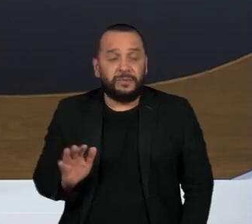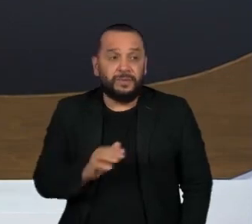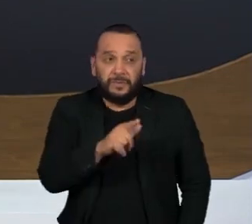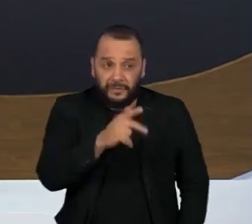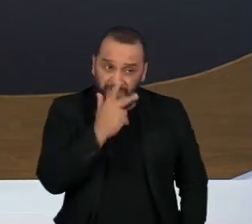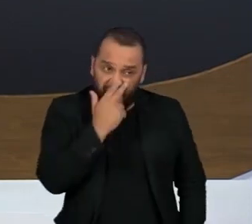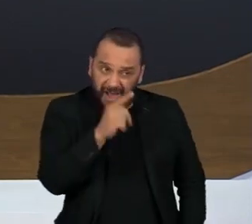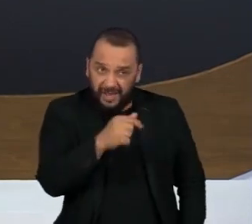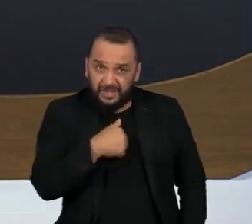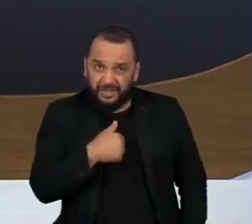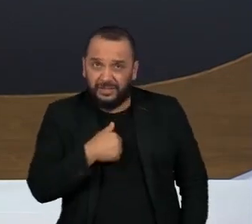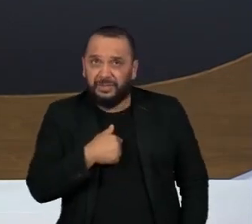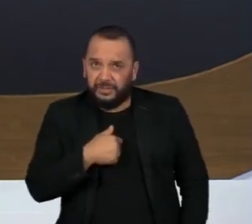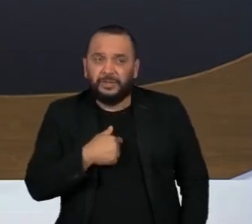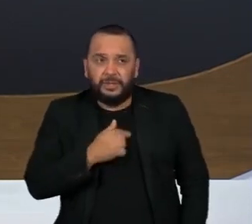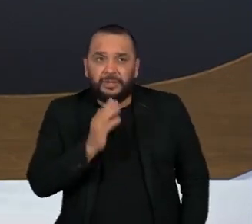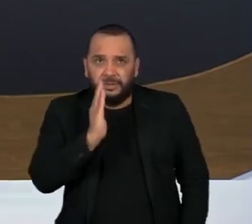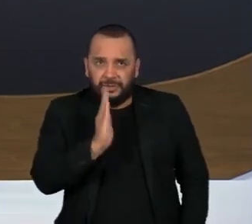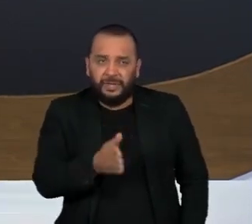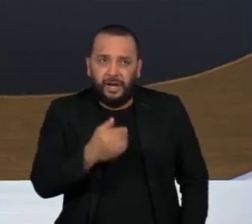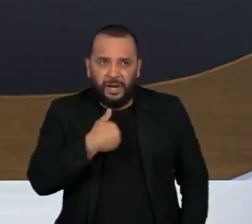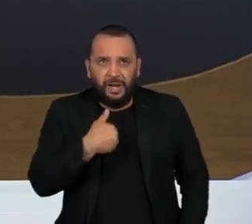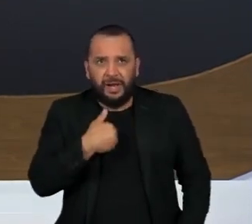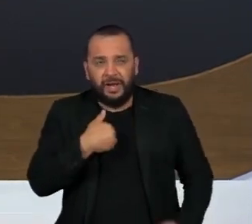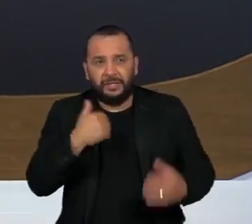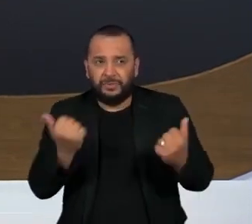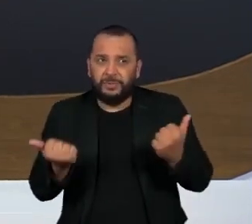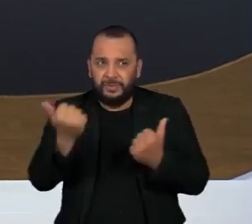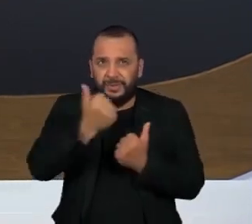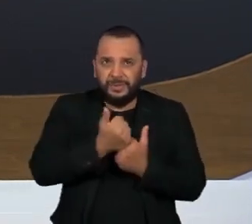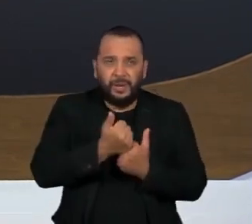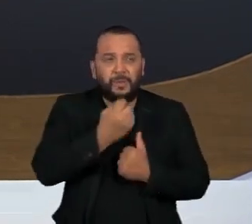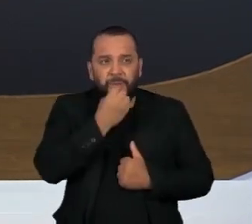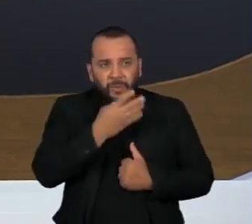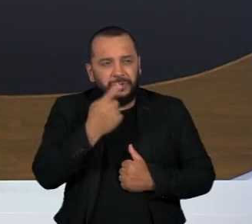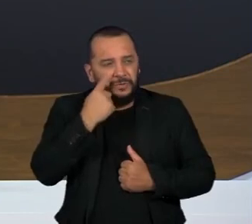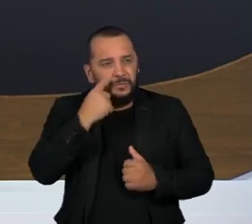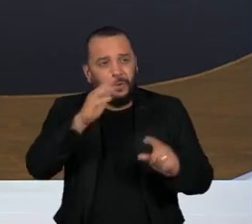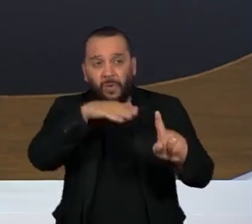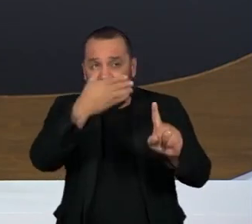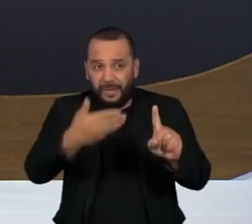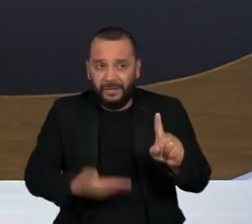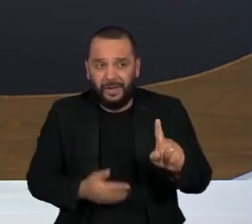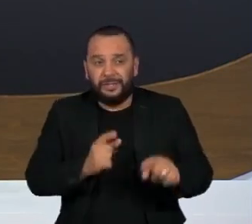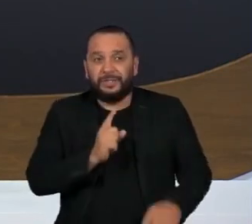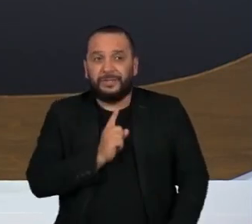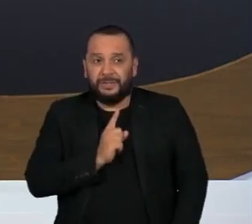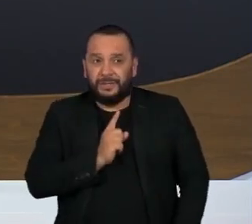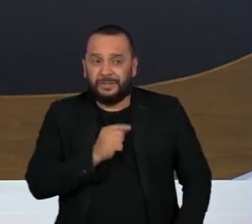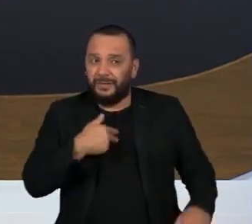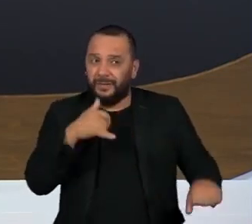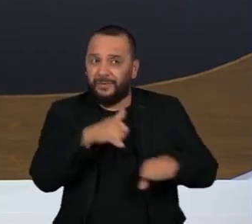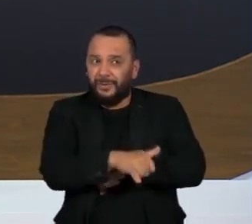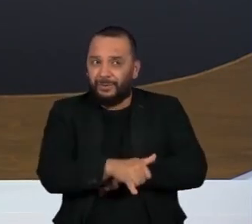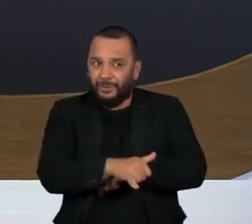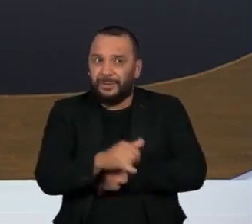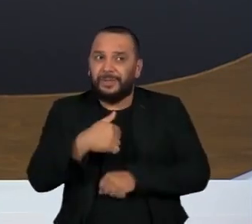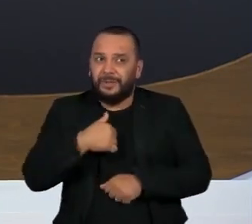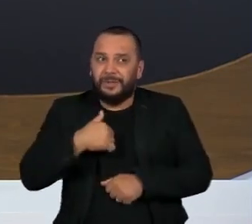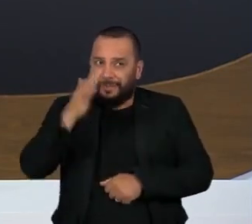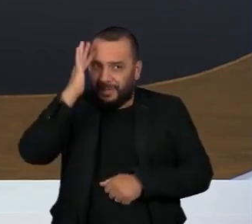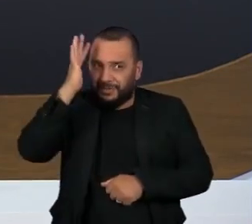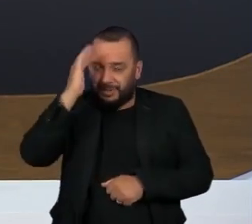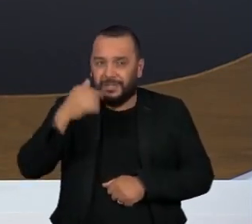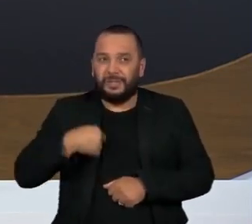transição já tá sendo bem equacionada porque a gente viu uma homenagem ao programa Silvio Santos em que ele não foi então a gente imagina que ele vai